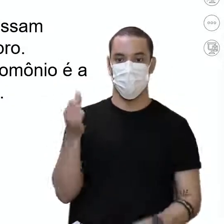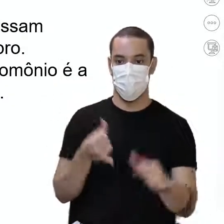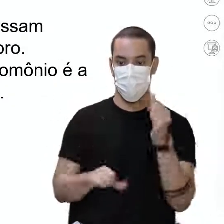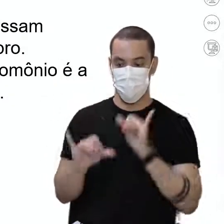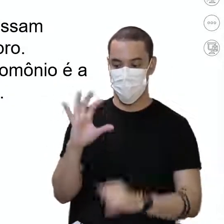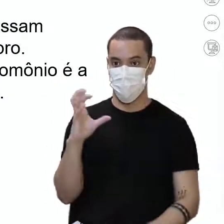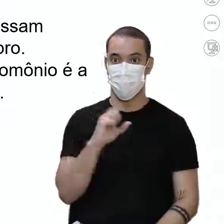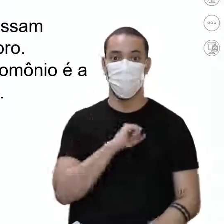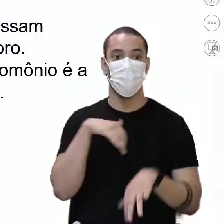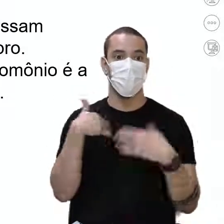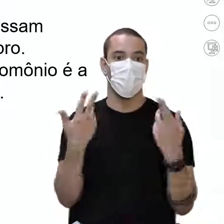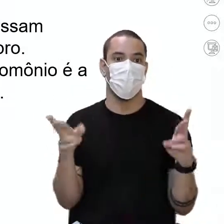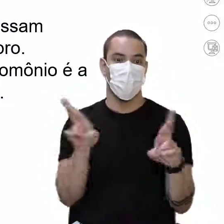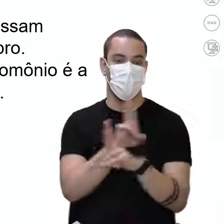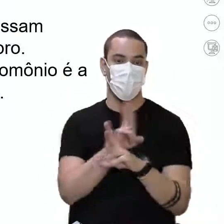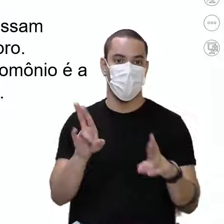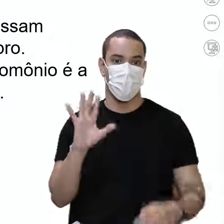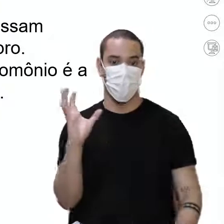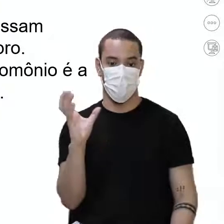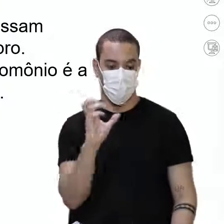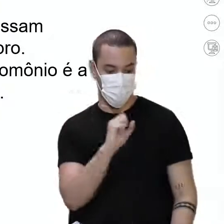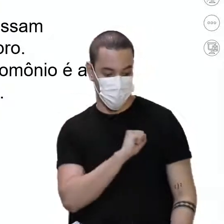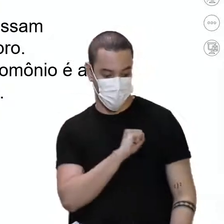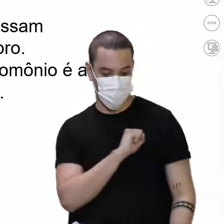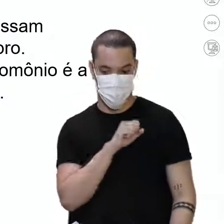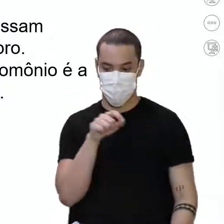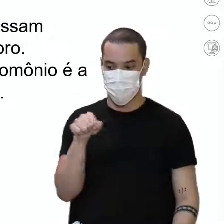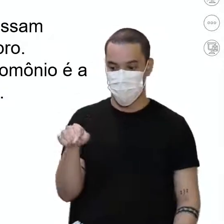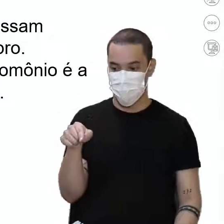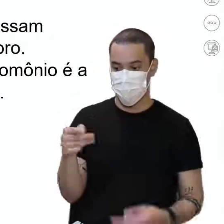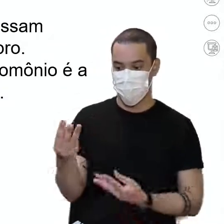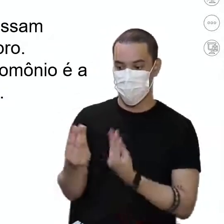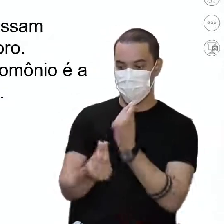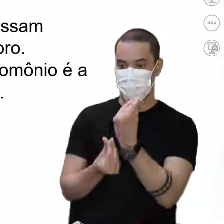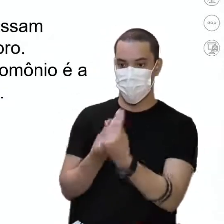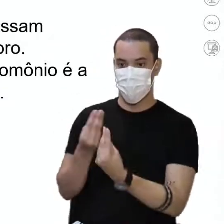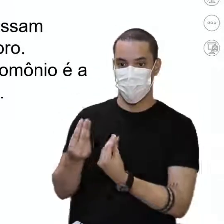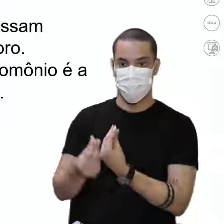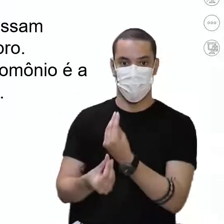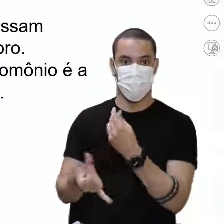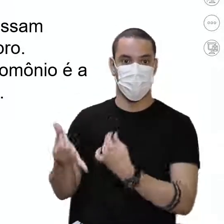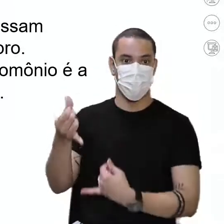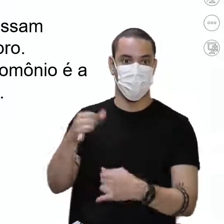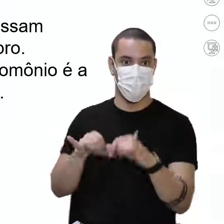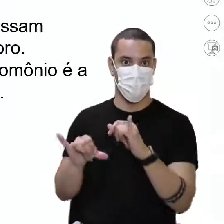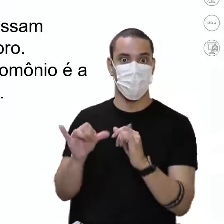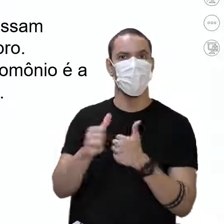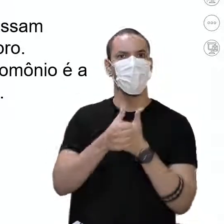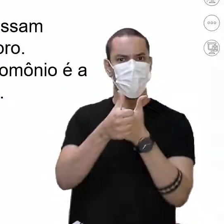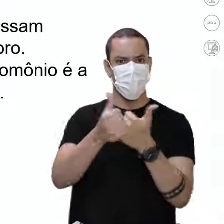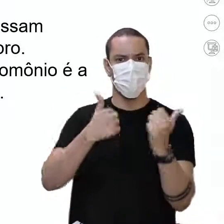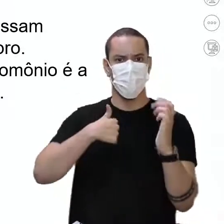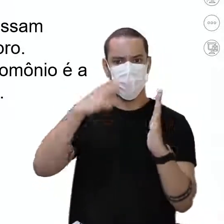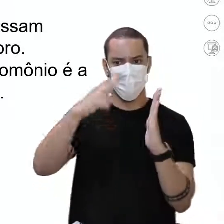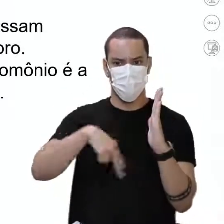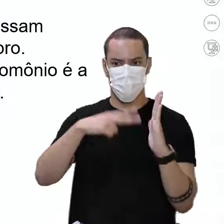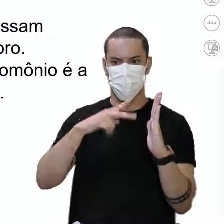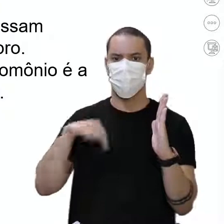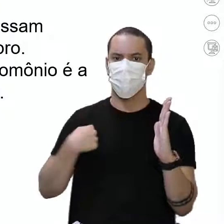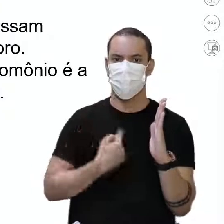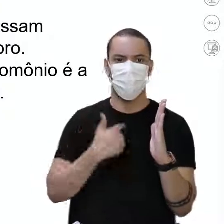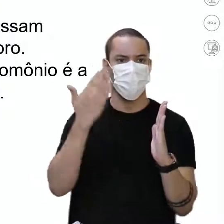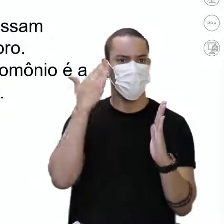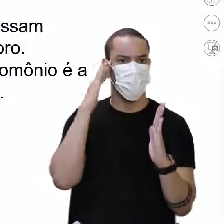qual a relação entre o amor e a química? Gente, de acordo com a minha leitura, a gente viu que a relação